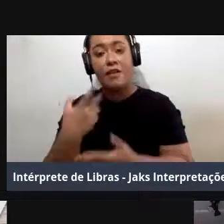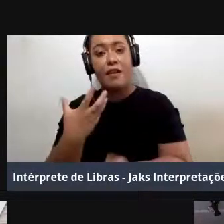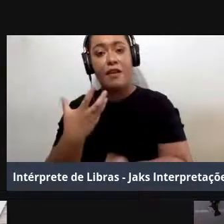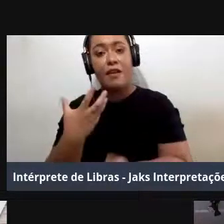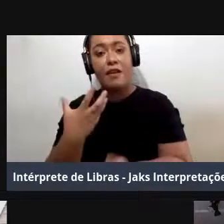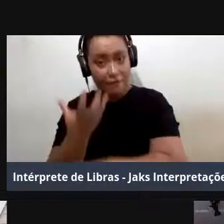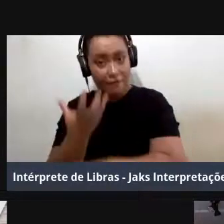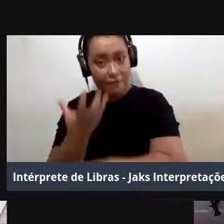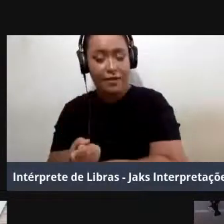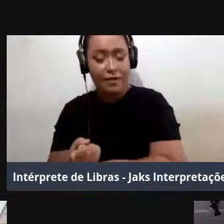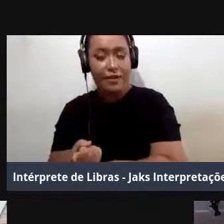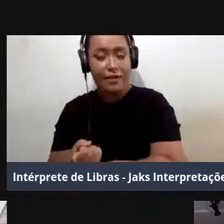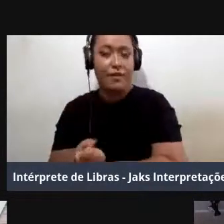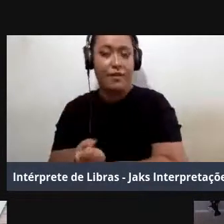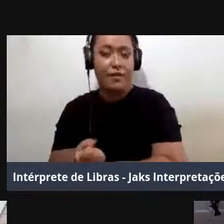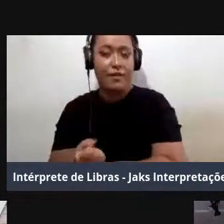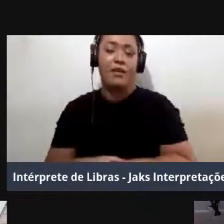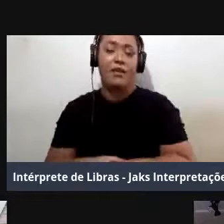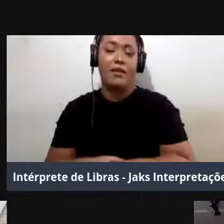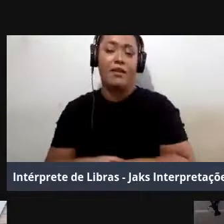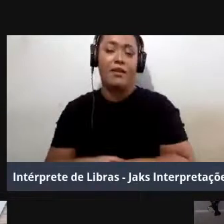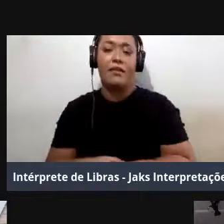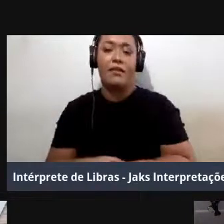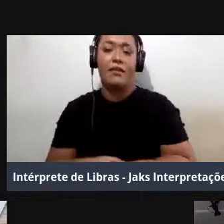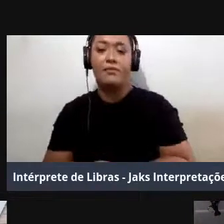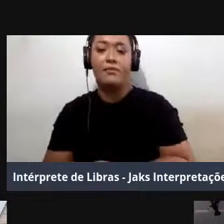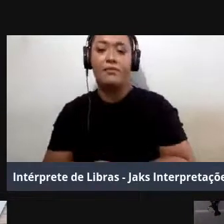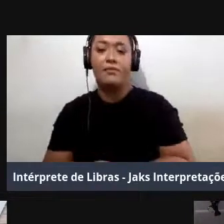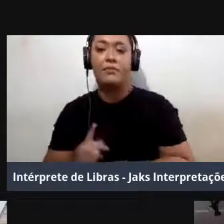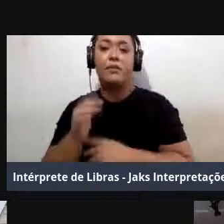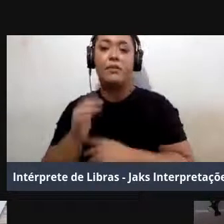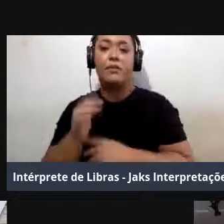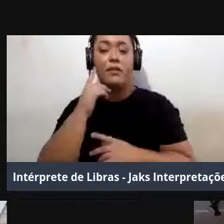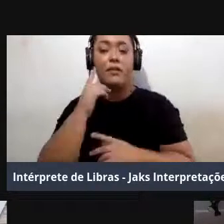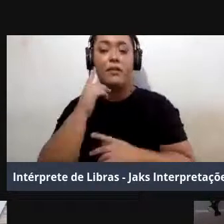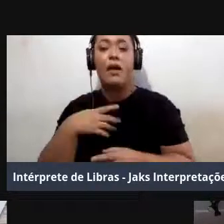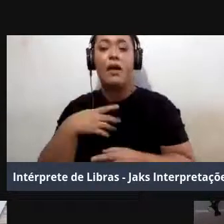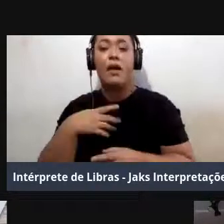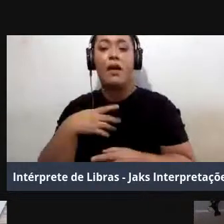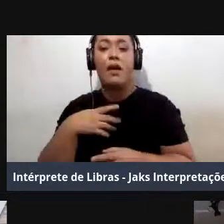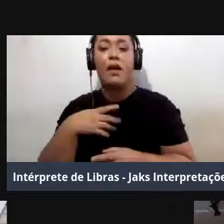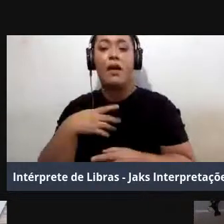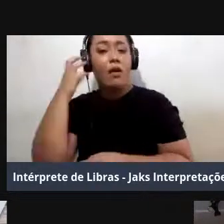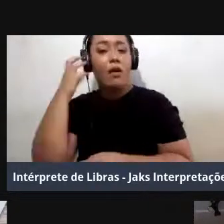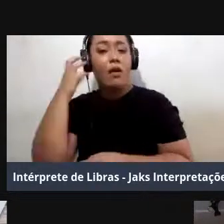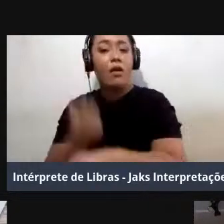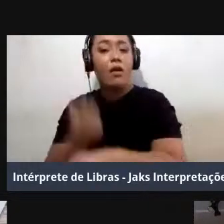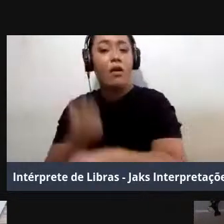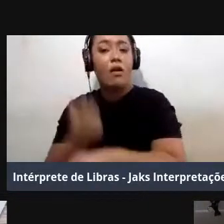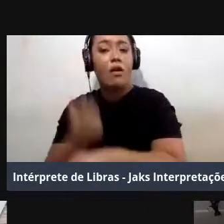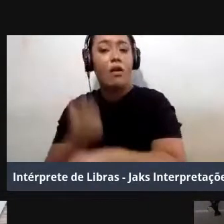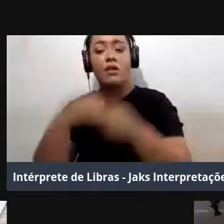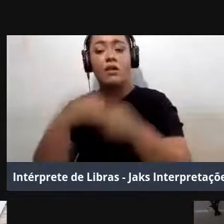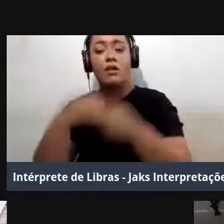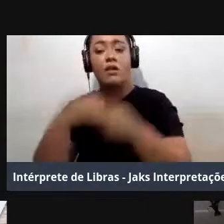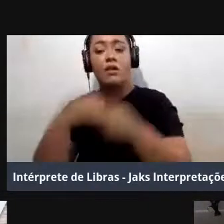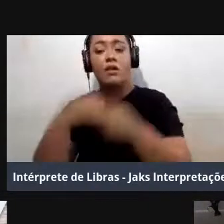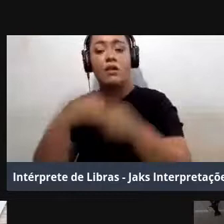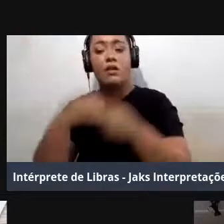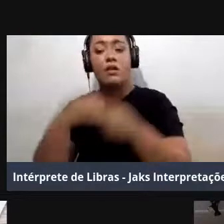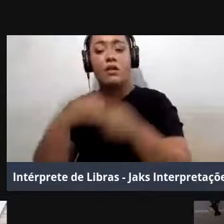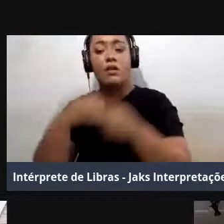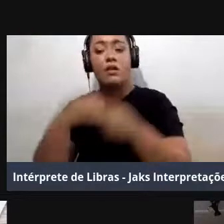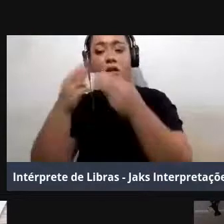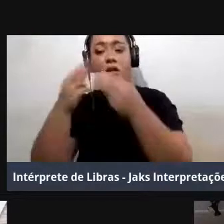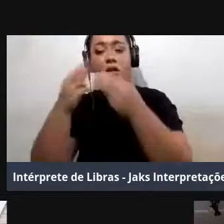Museológicas Podcast, a série Cartografia de Parteiras Indígenas de Pernambuco, vai ser lançada nos próximos dias. É